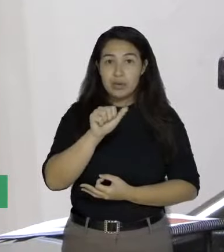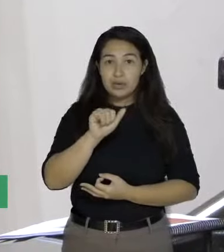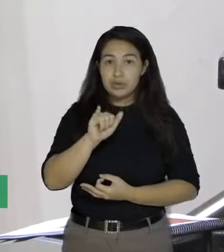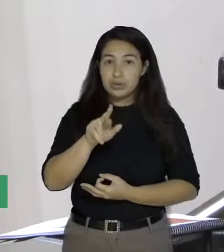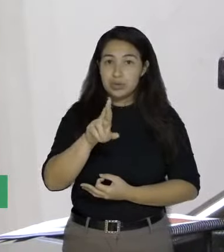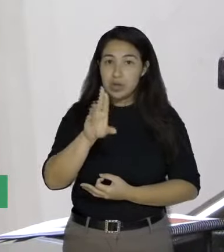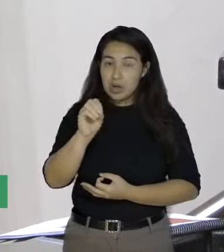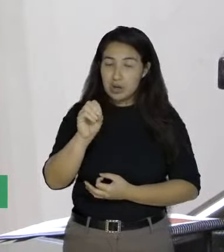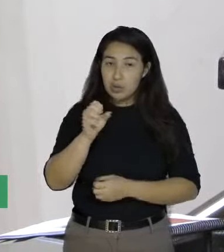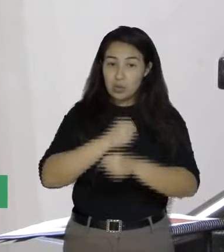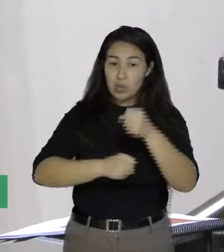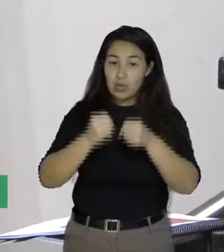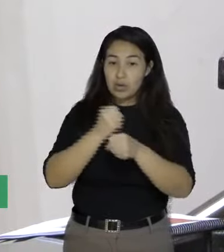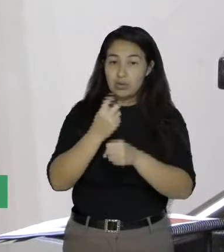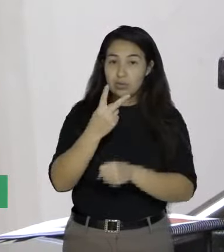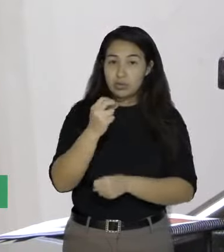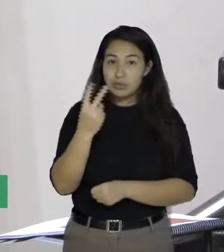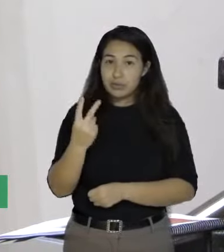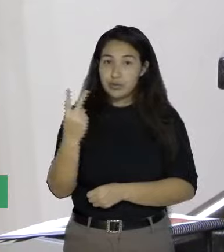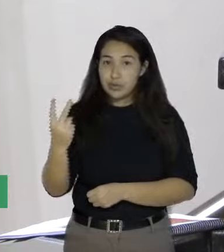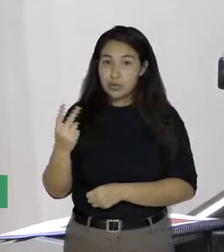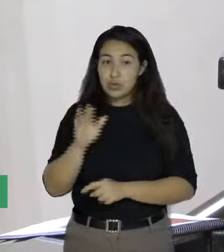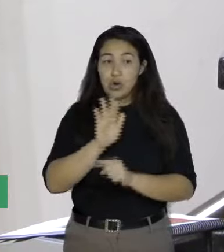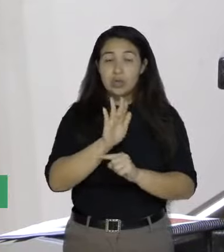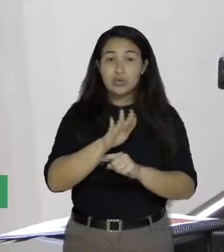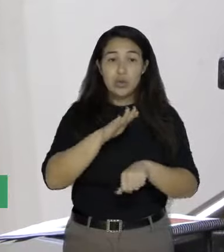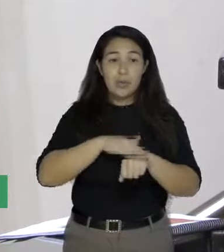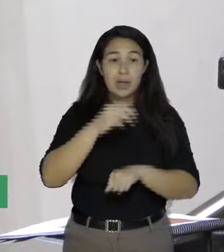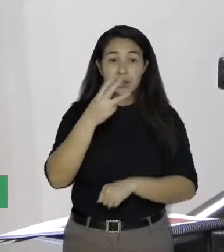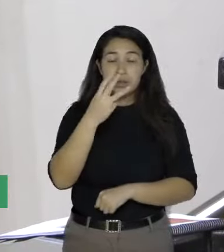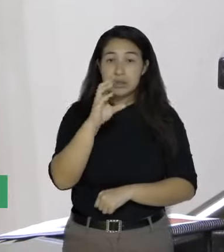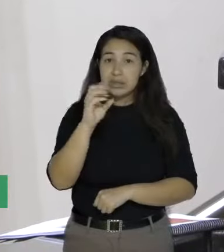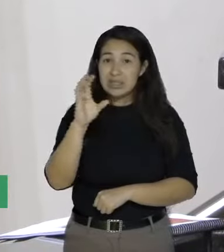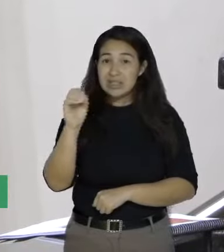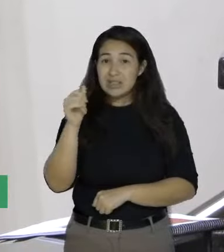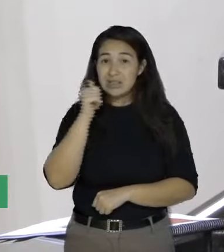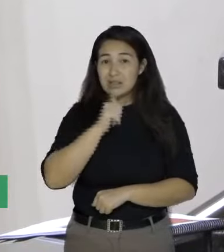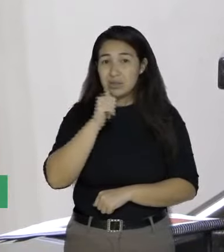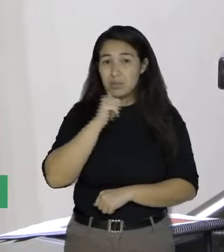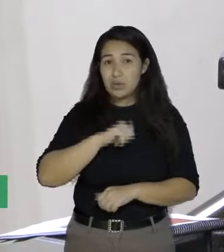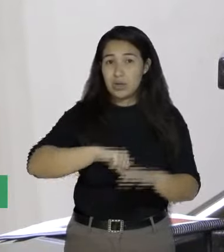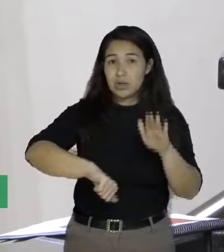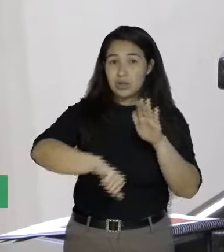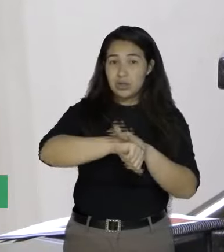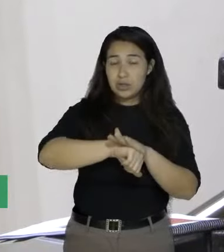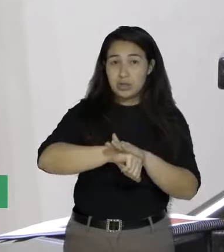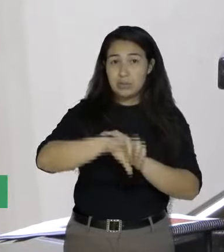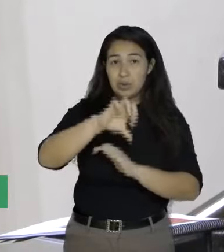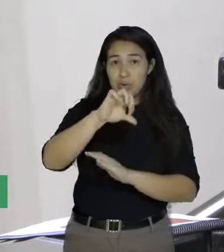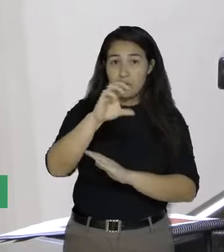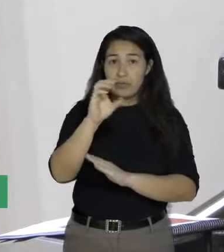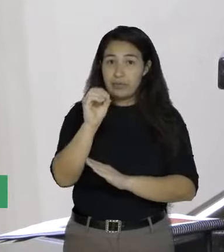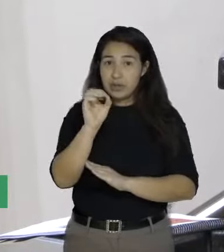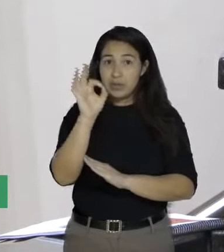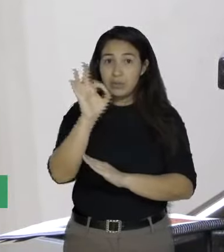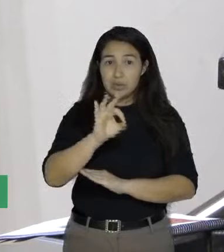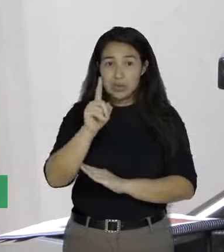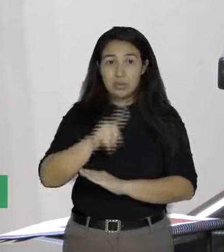passado atendeu mais de 300 vítimas de crimes das quais 90% Mulheres